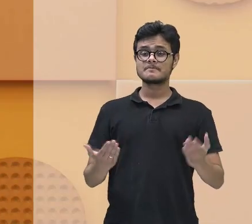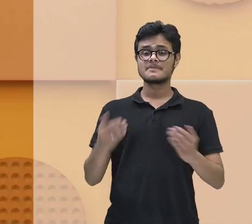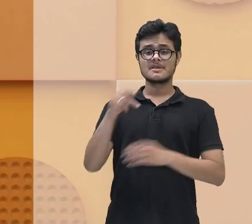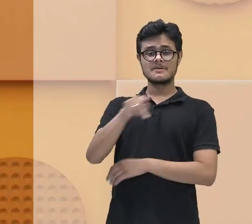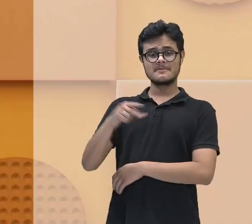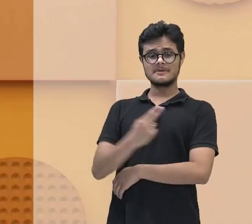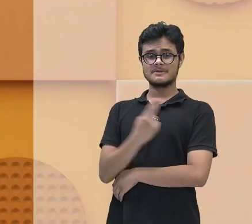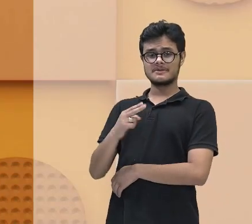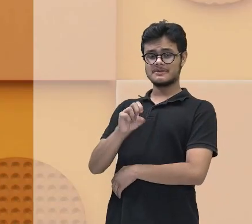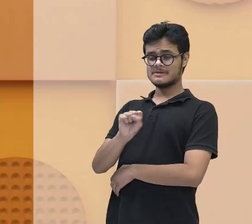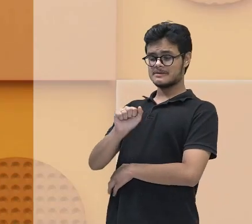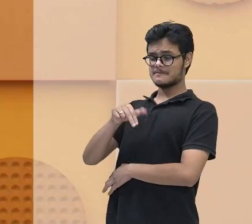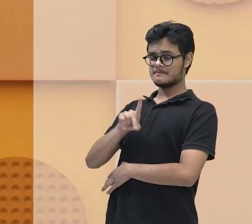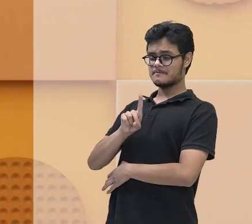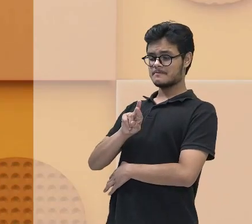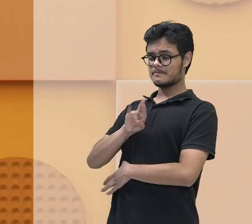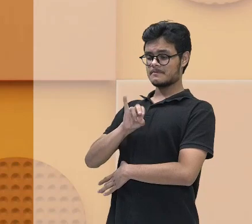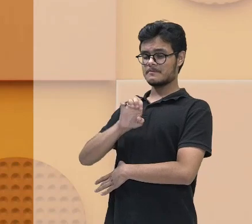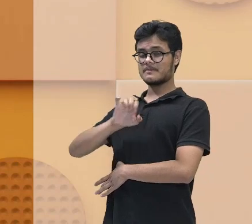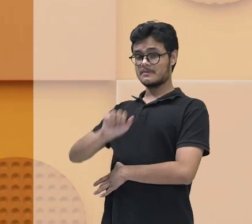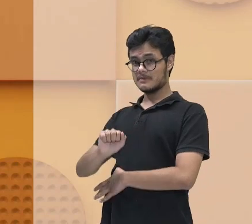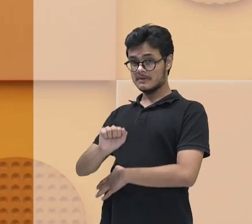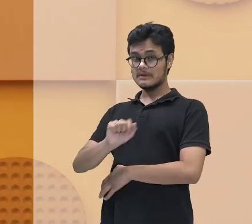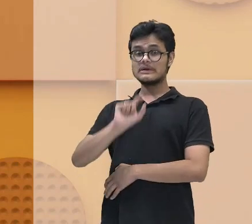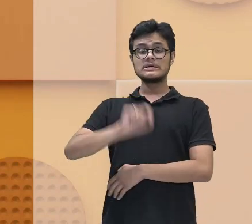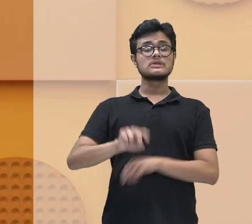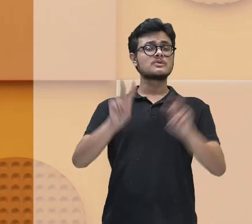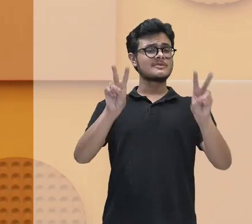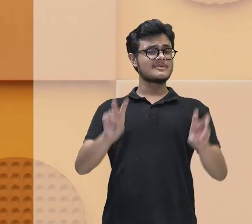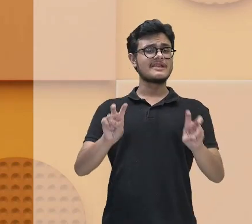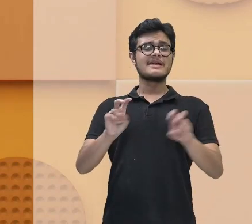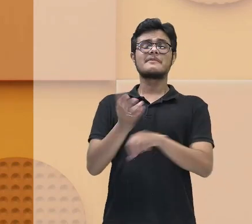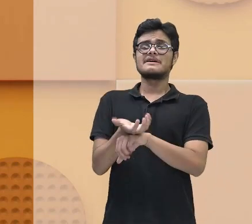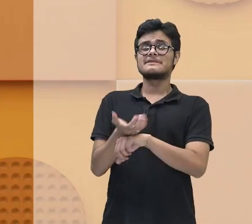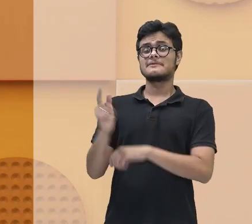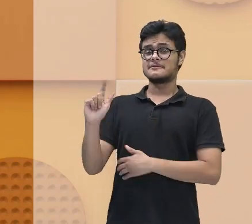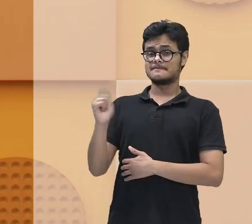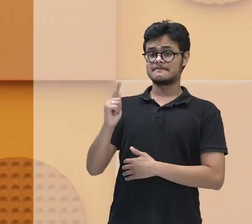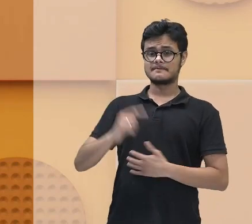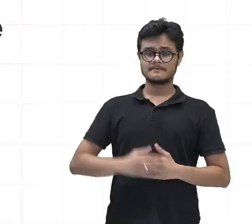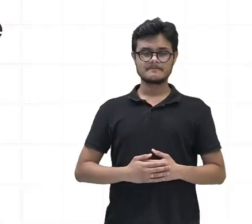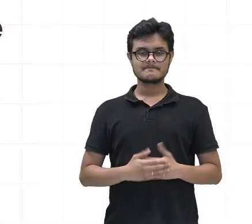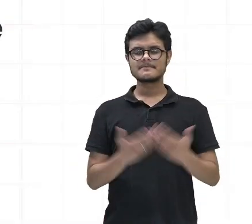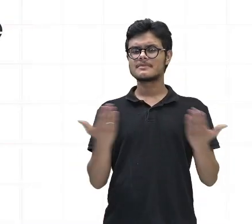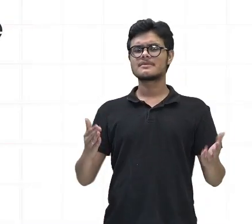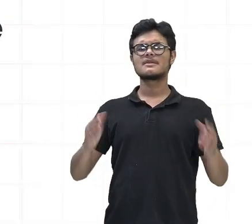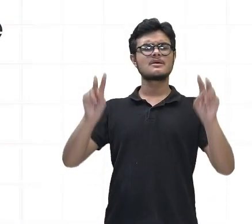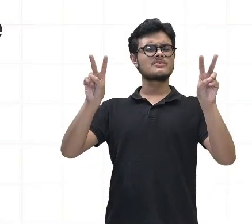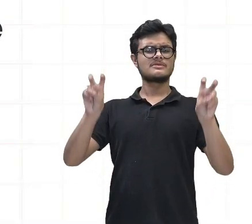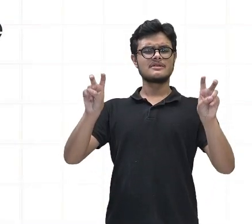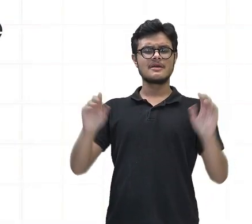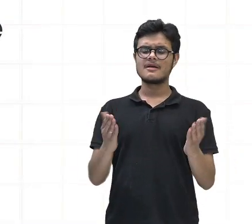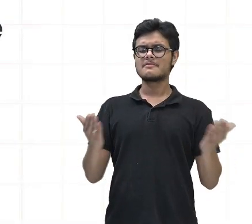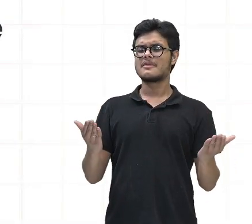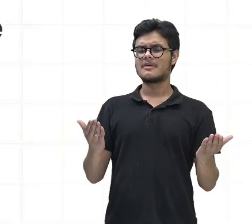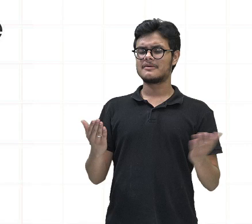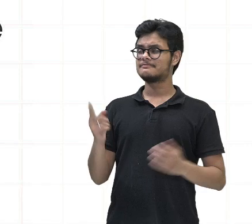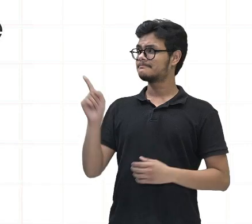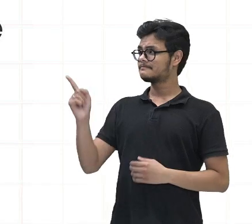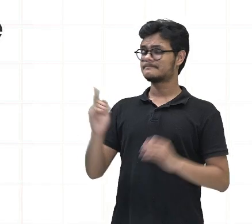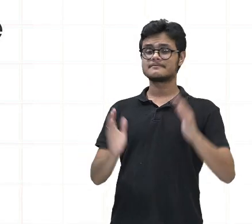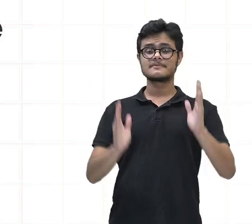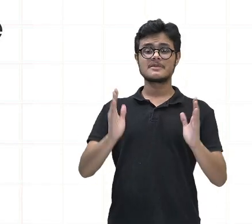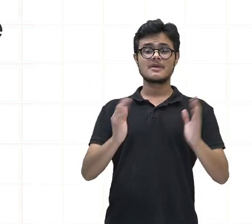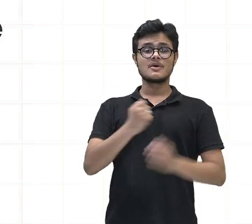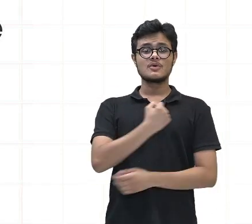professora sandreia Cascais professora do componente de geografia Então vamos dar uma olhada aí na no número da